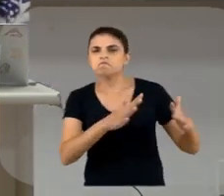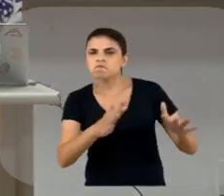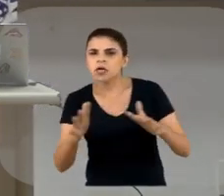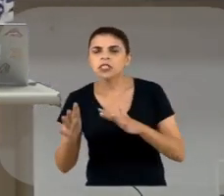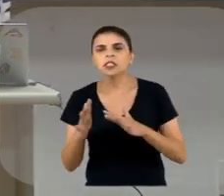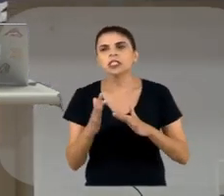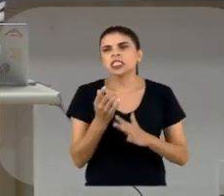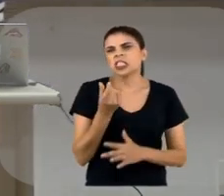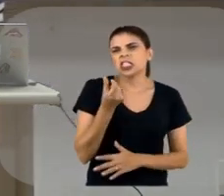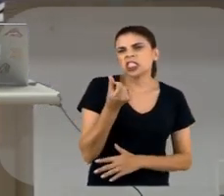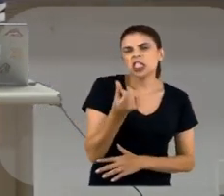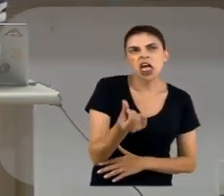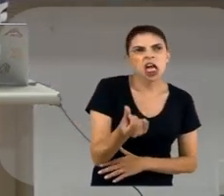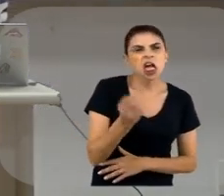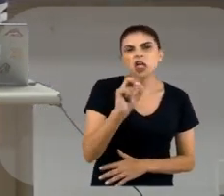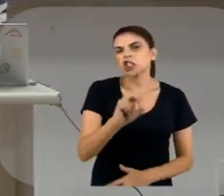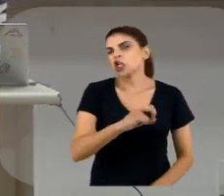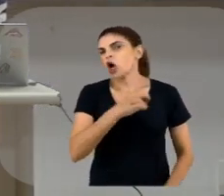menos aí umas